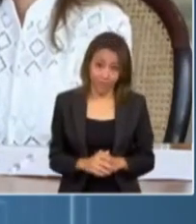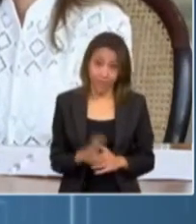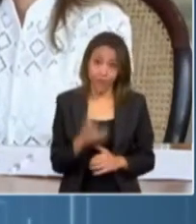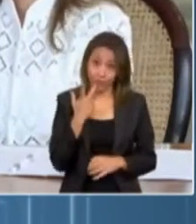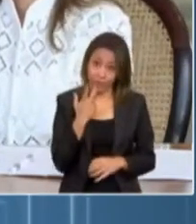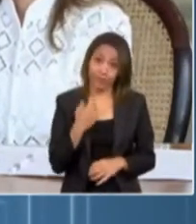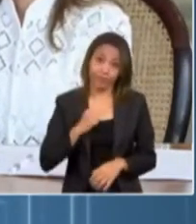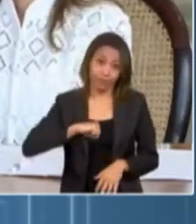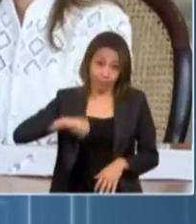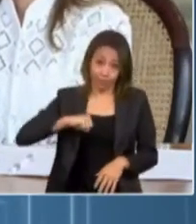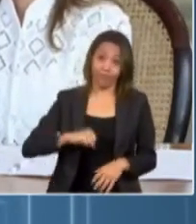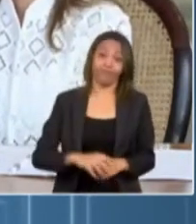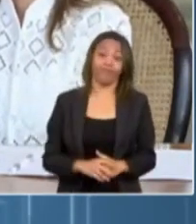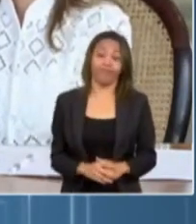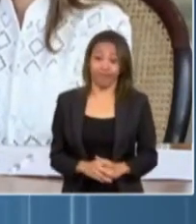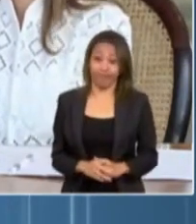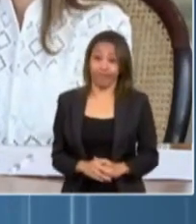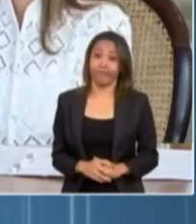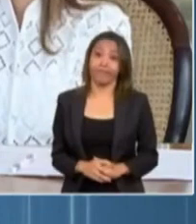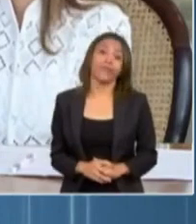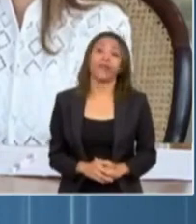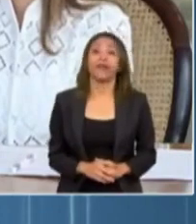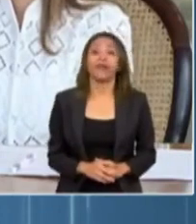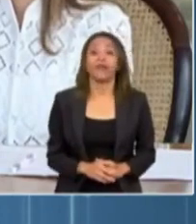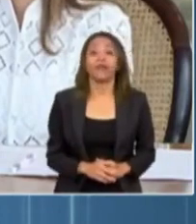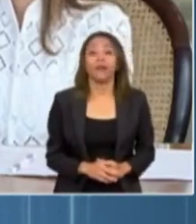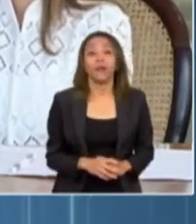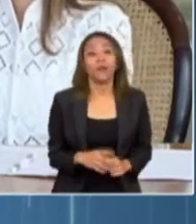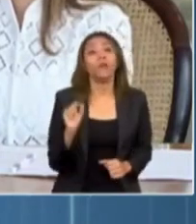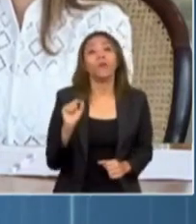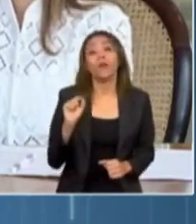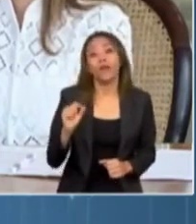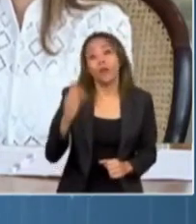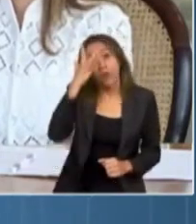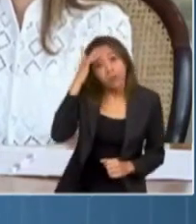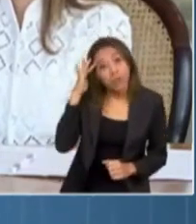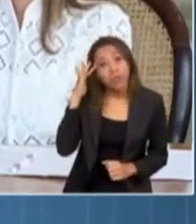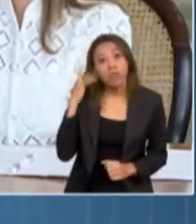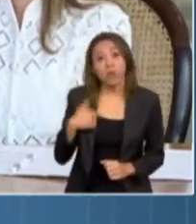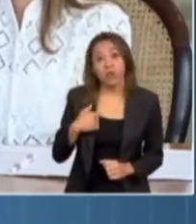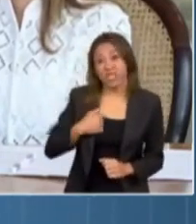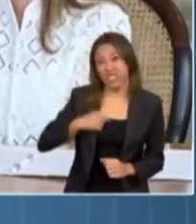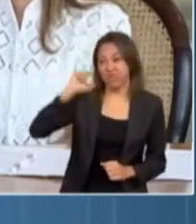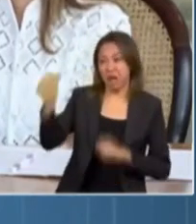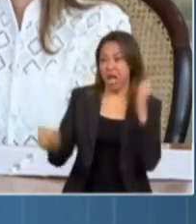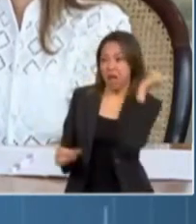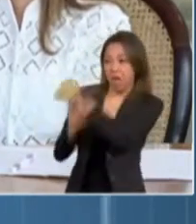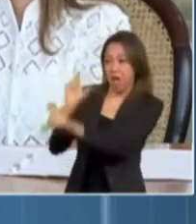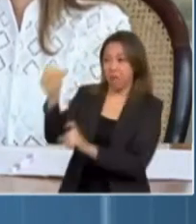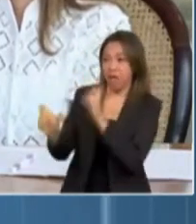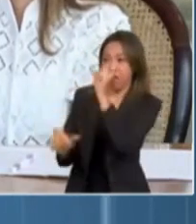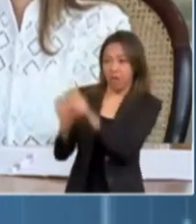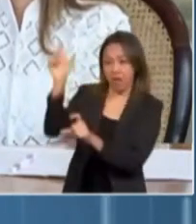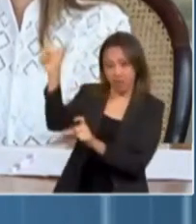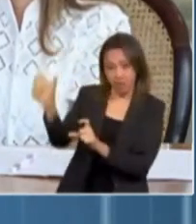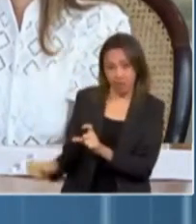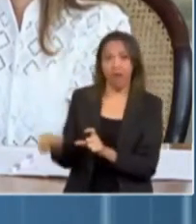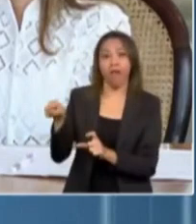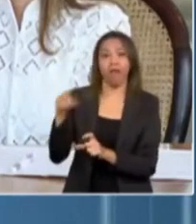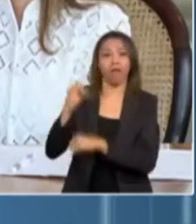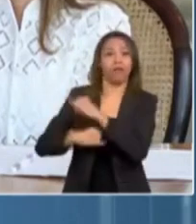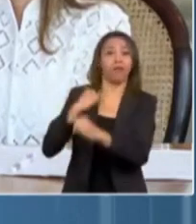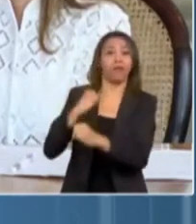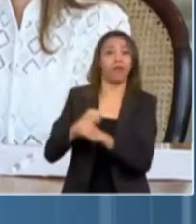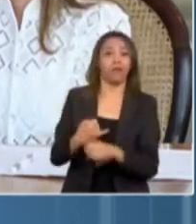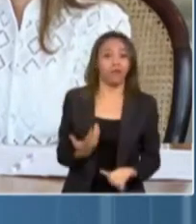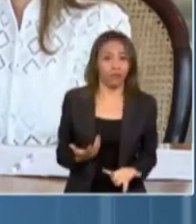teóricos, de intelectuais. Aí podia por não ser esposa. Pelo fato de ser esposa, não pode? Ela é qualificada, sim, para